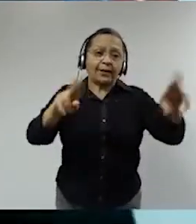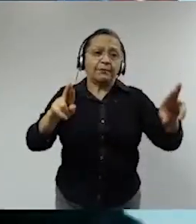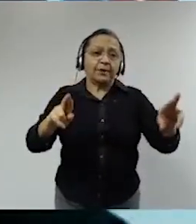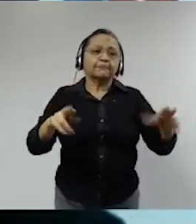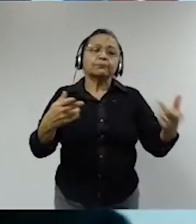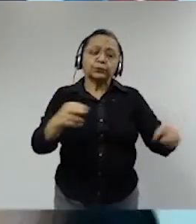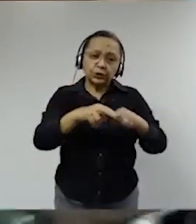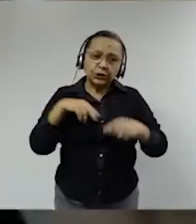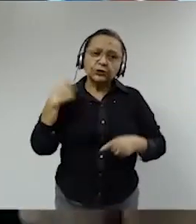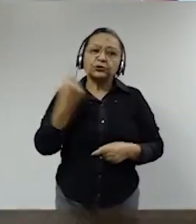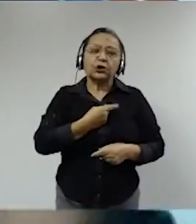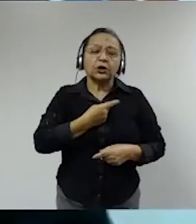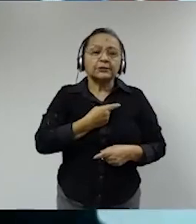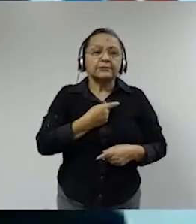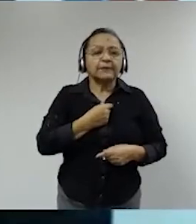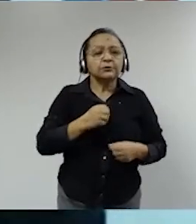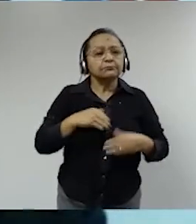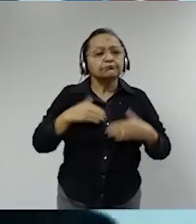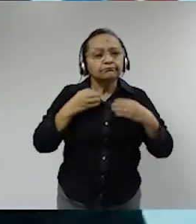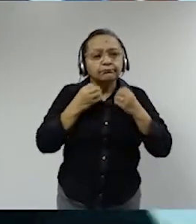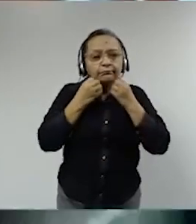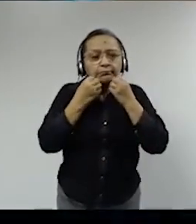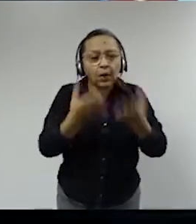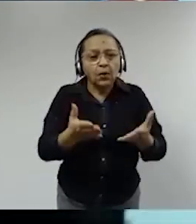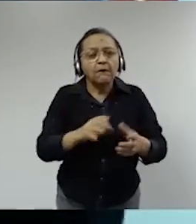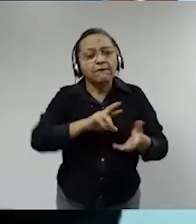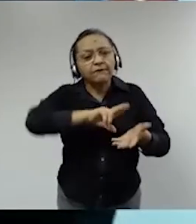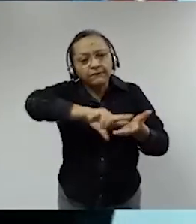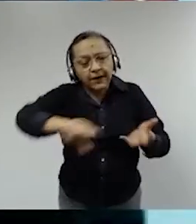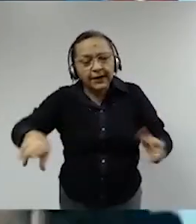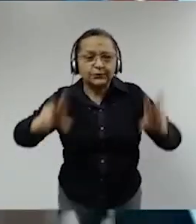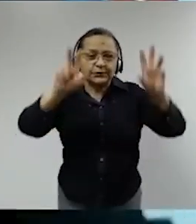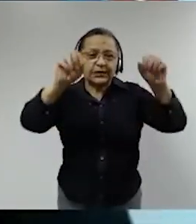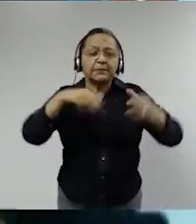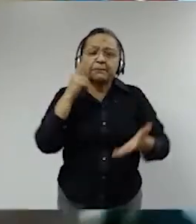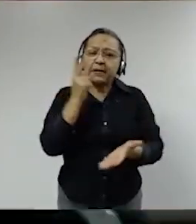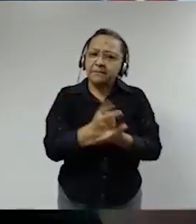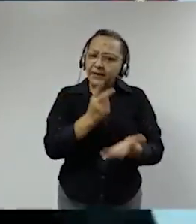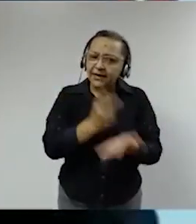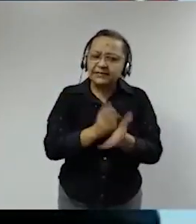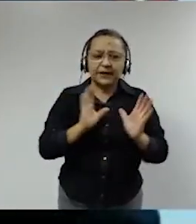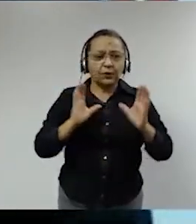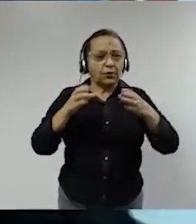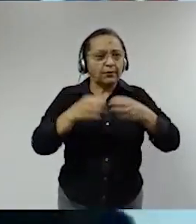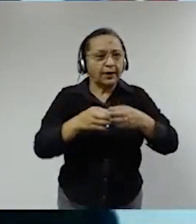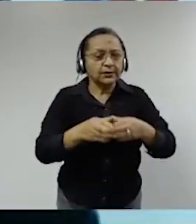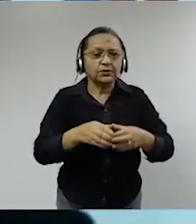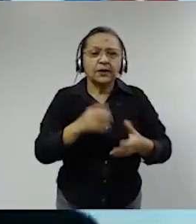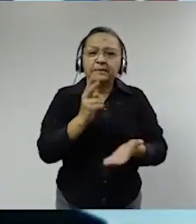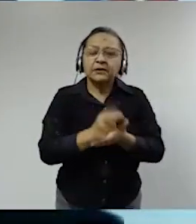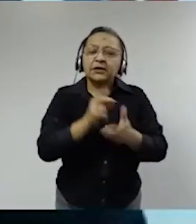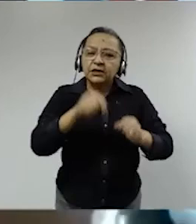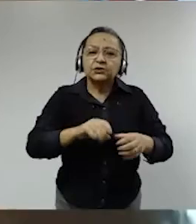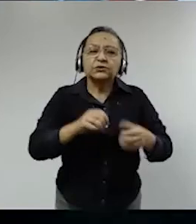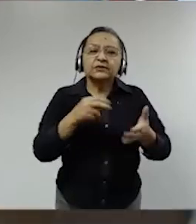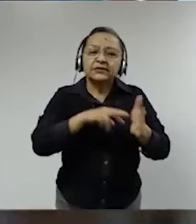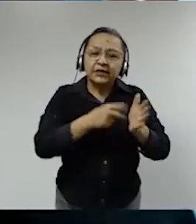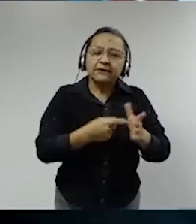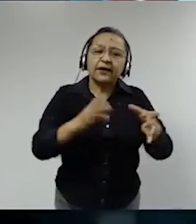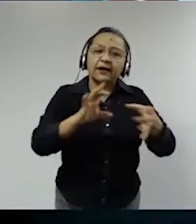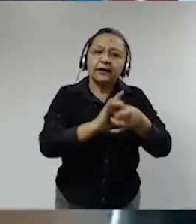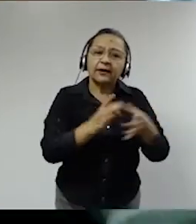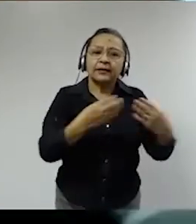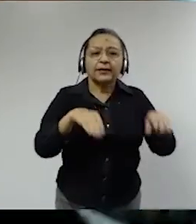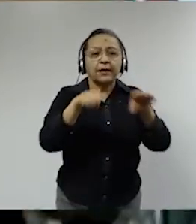levar diferentes olhares sobre o mesmo tema para uma mesma mesa. Isso é democracia, isso